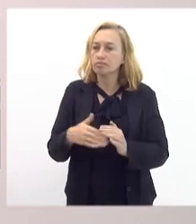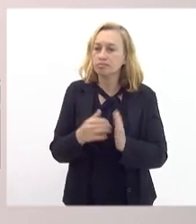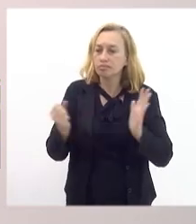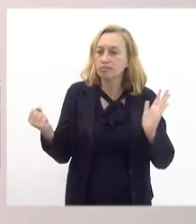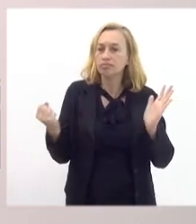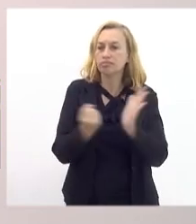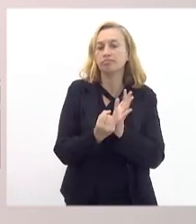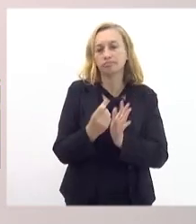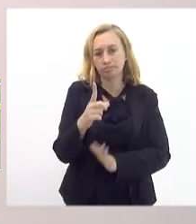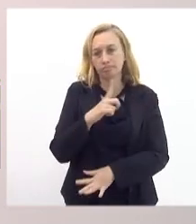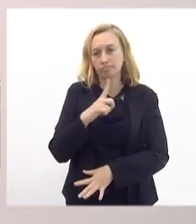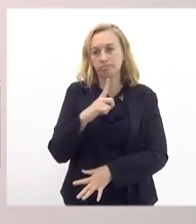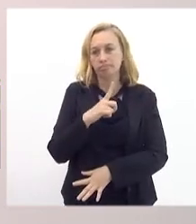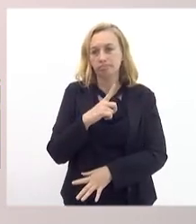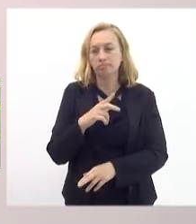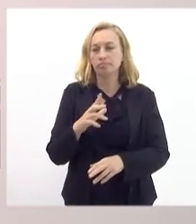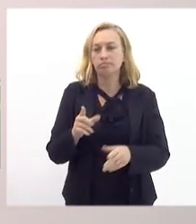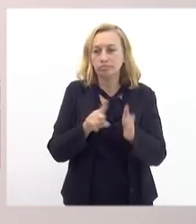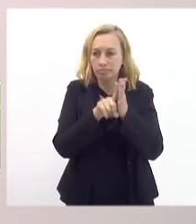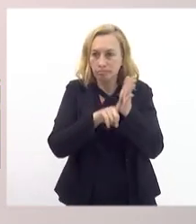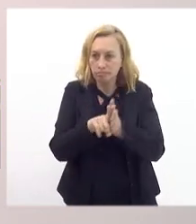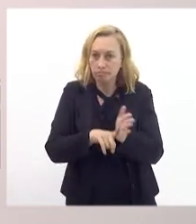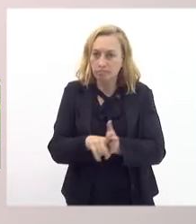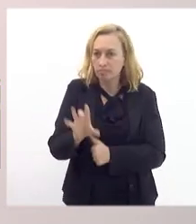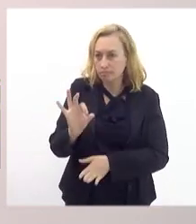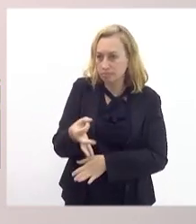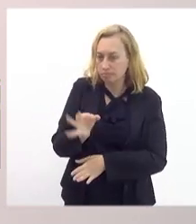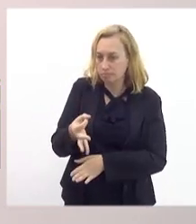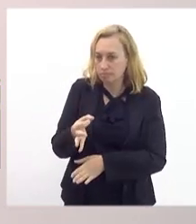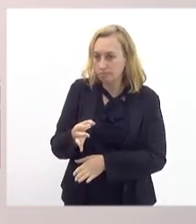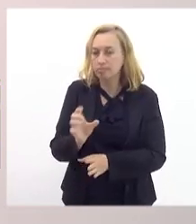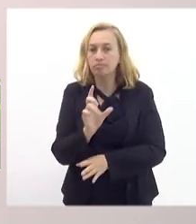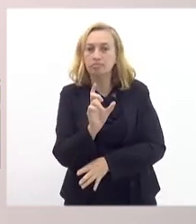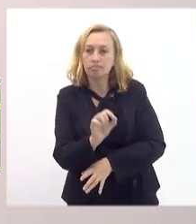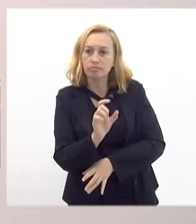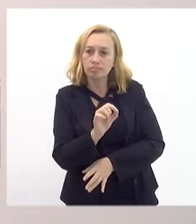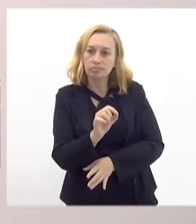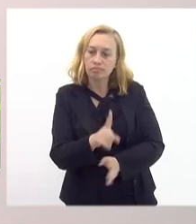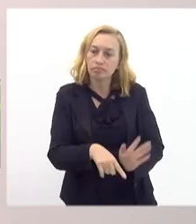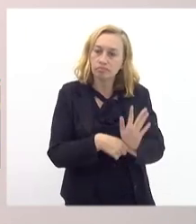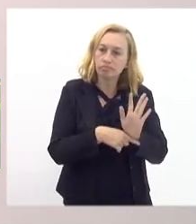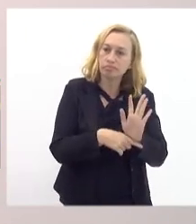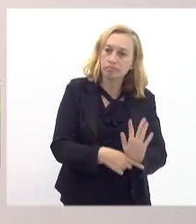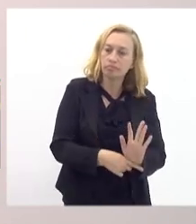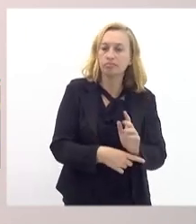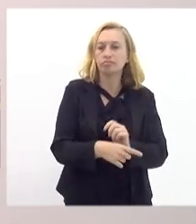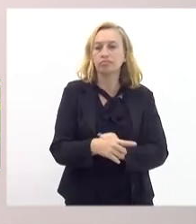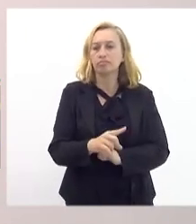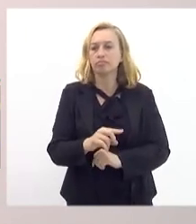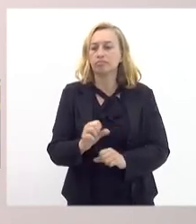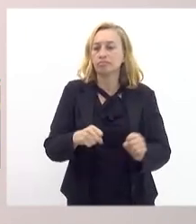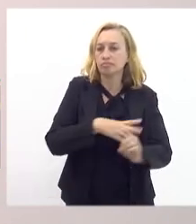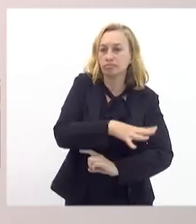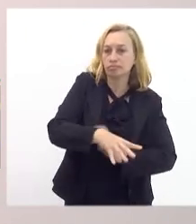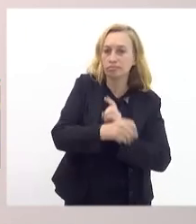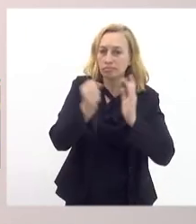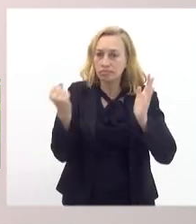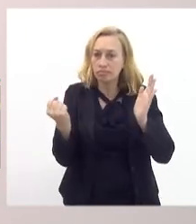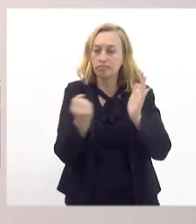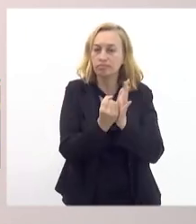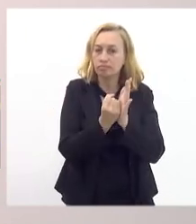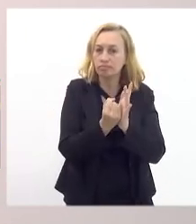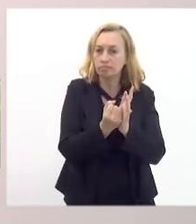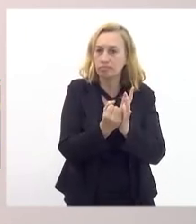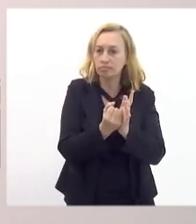eram ataque de alguma forma gera Impacto que a gente tem que analisar mentalmente o que que vai compensar e esse para a sociedade esse Impacto que vai